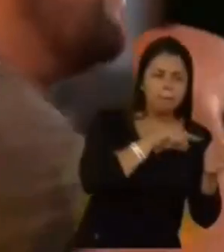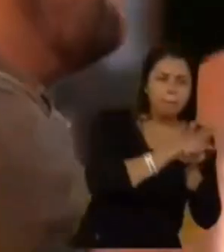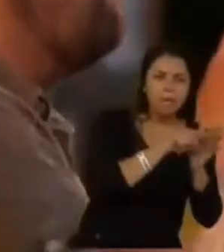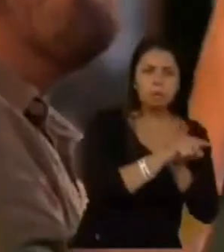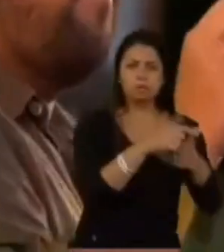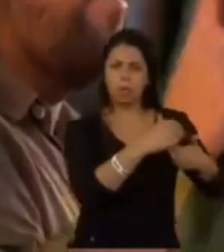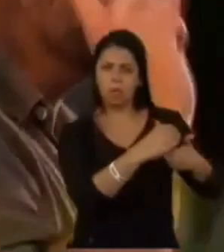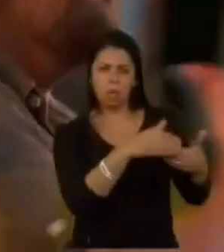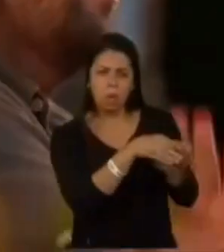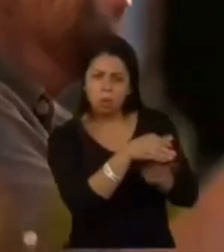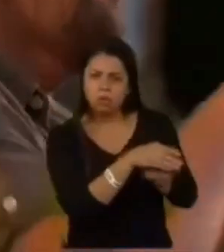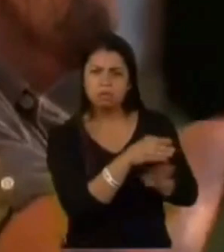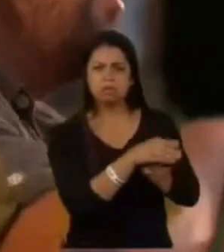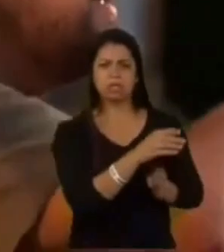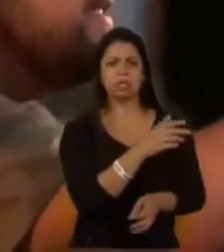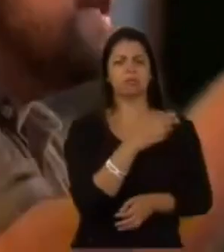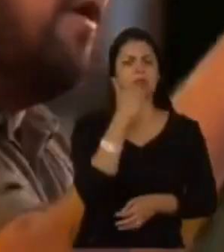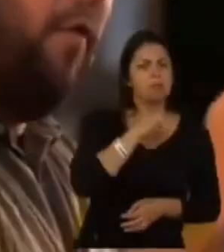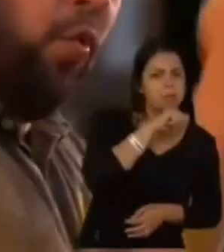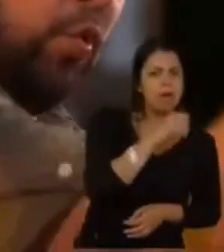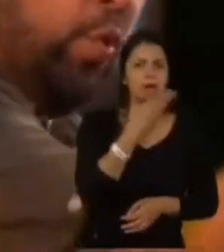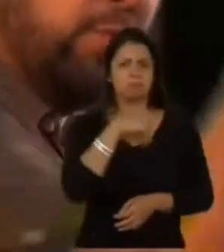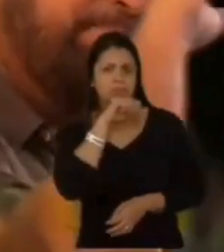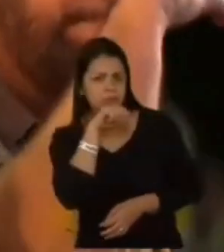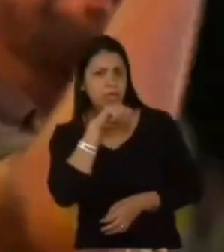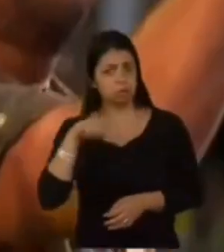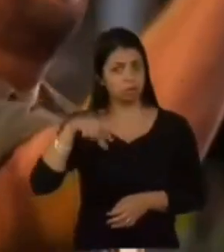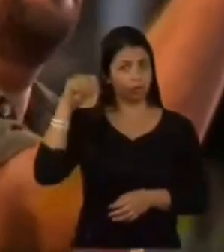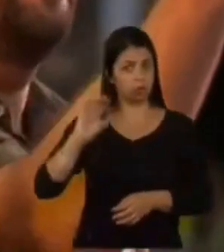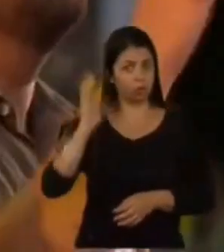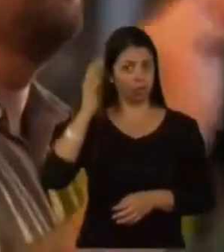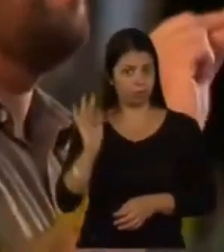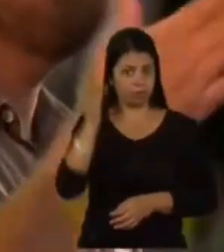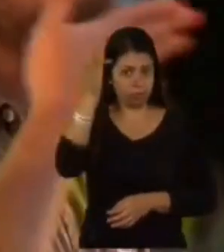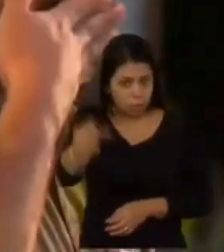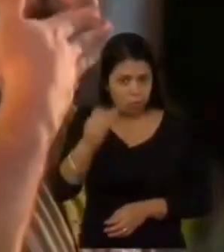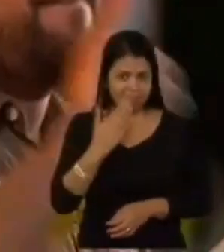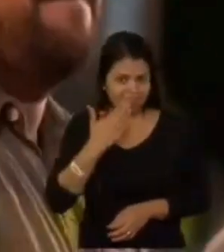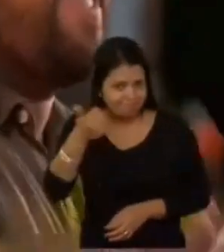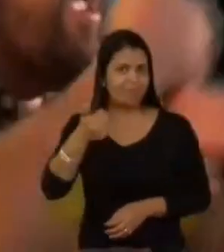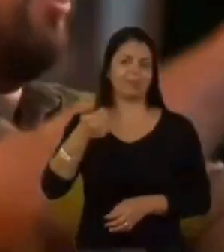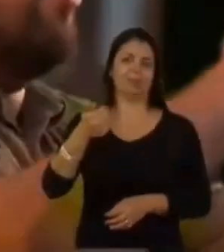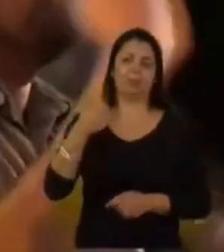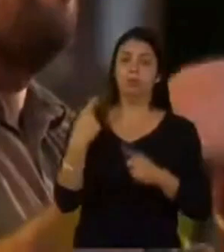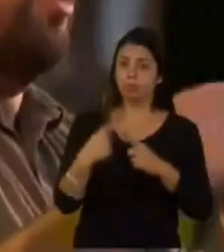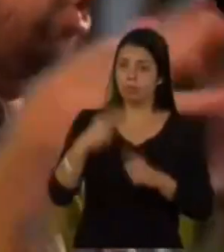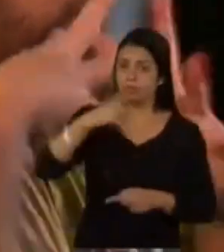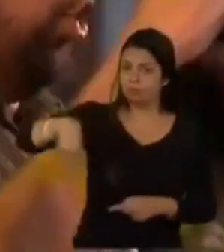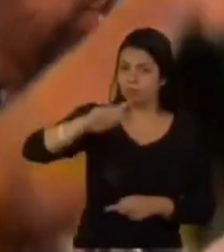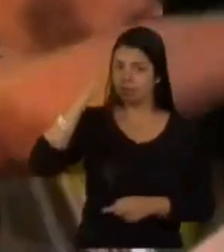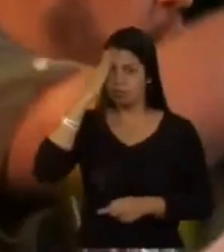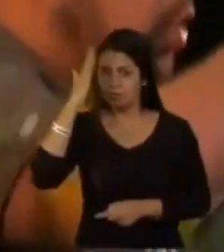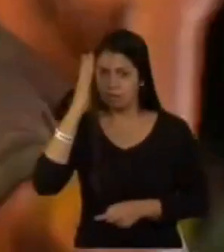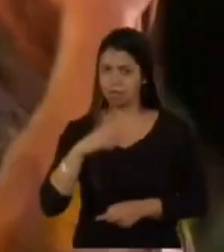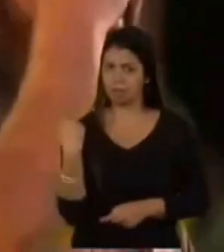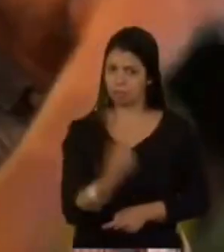avós, para que as decisões que vocês venham a tomar no futuro seja a melhor possível. Porque todos sabem